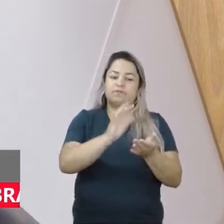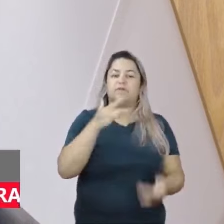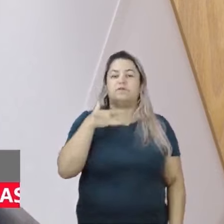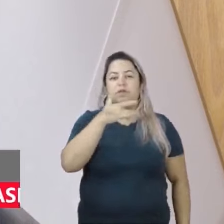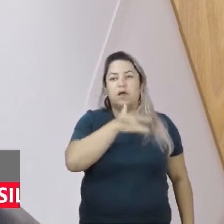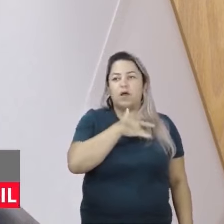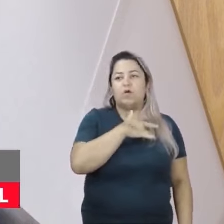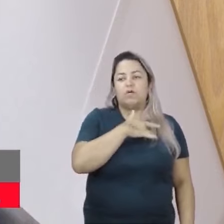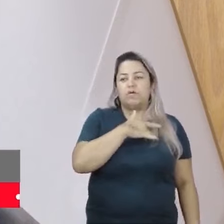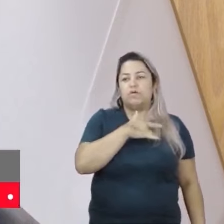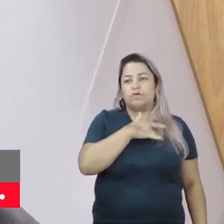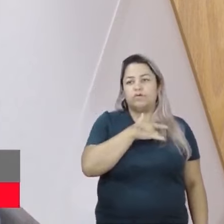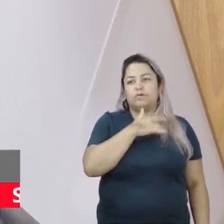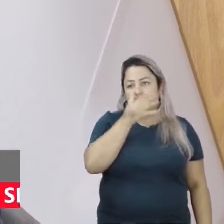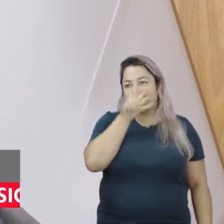aí contempla